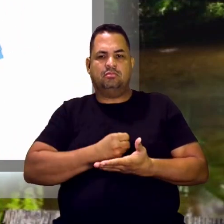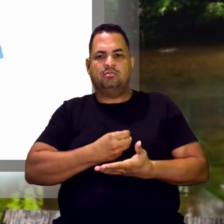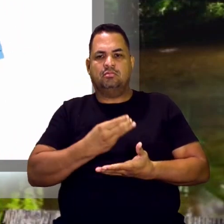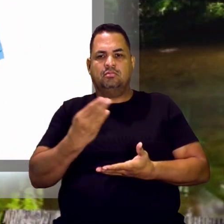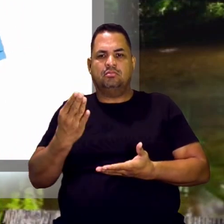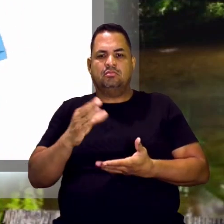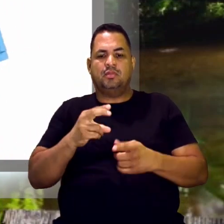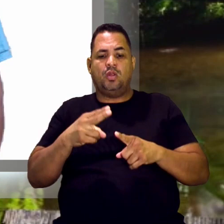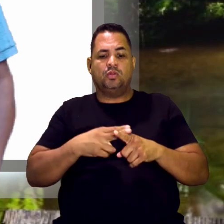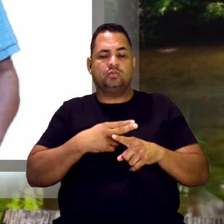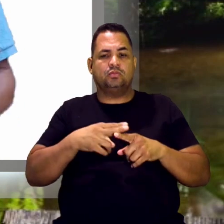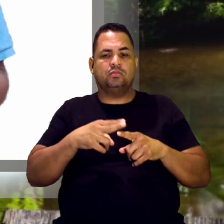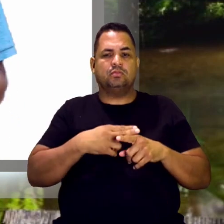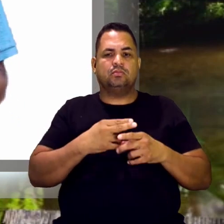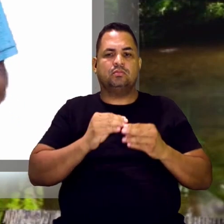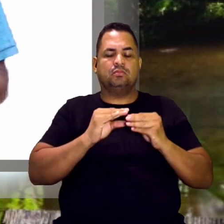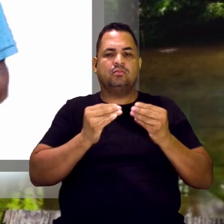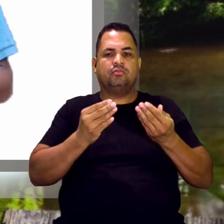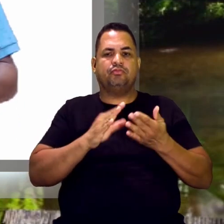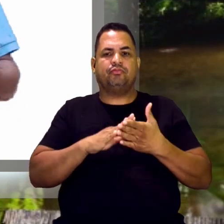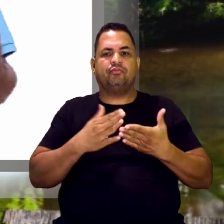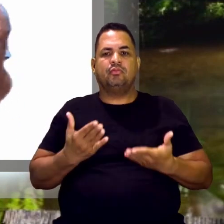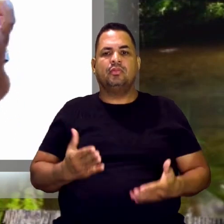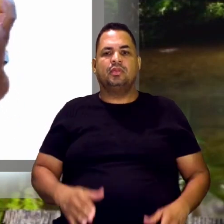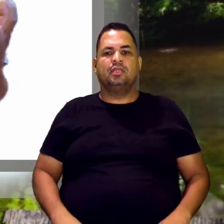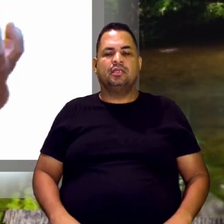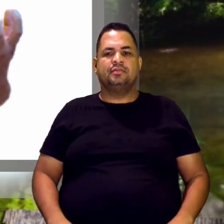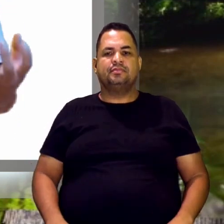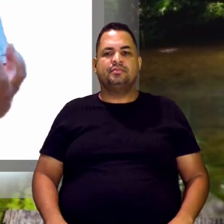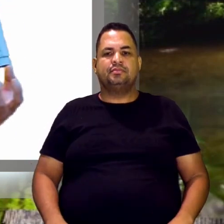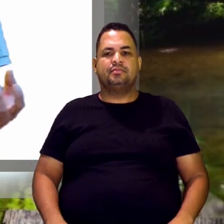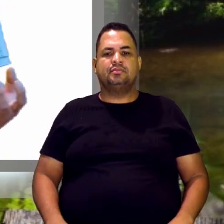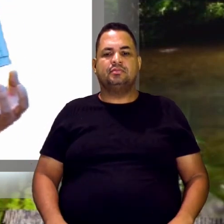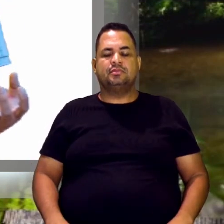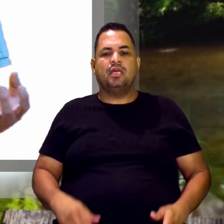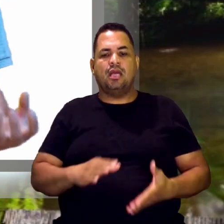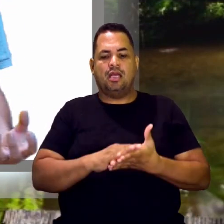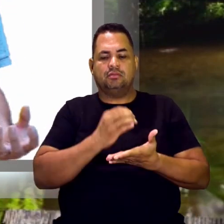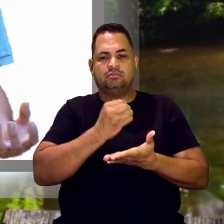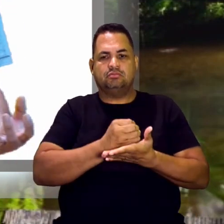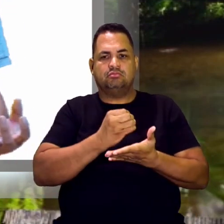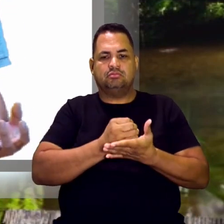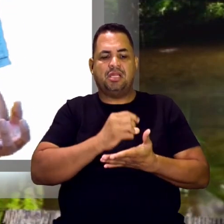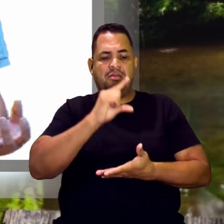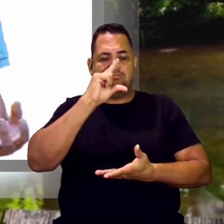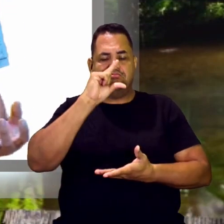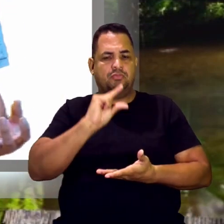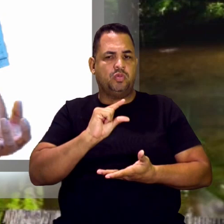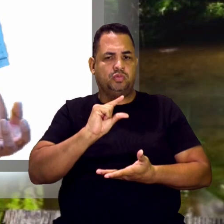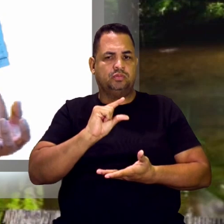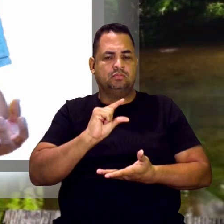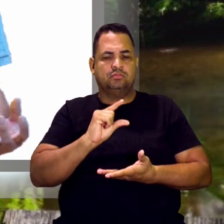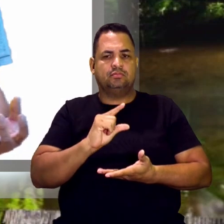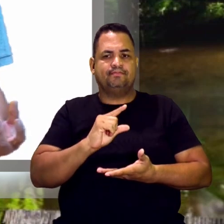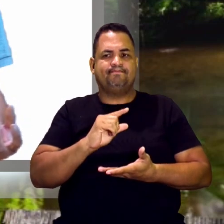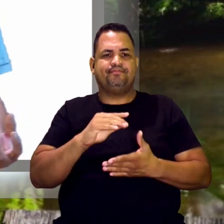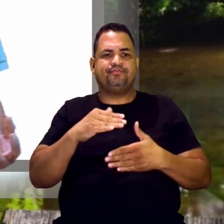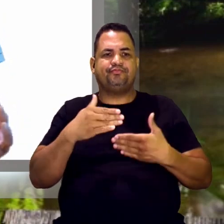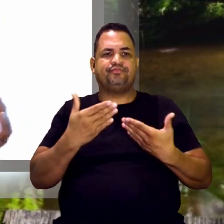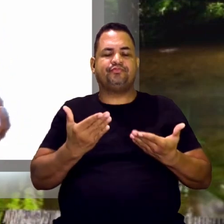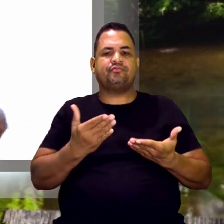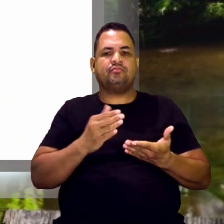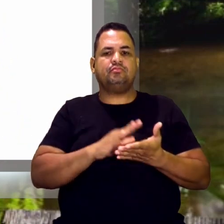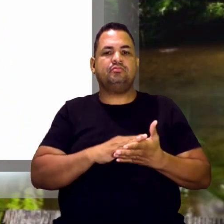quantidade do achocolatado, automaticamente aquele leite que tem ali vai ficar pouco, entendeu? Então,